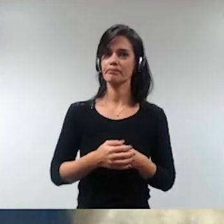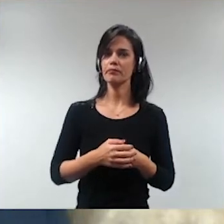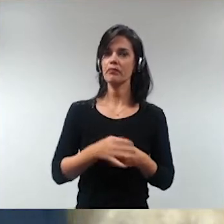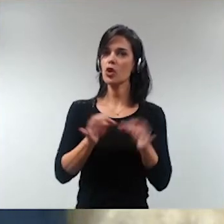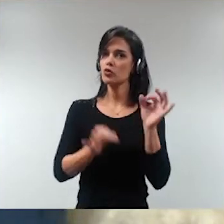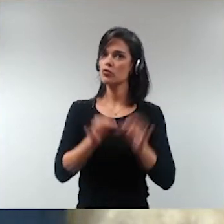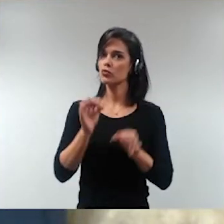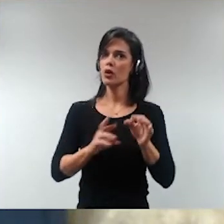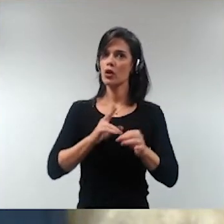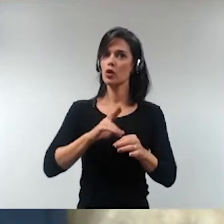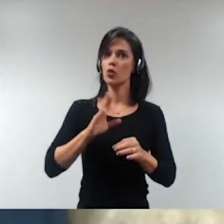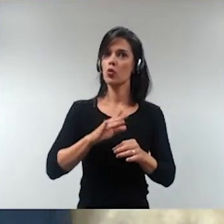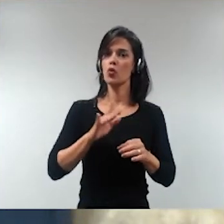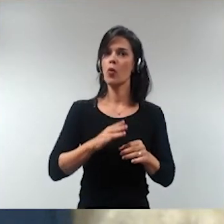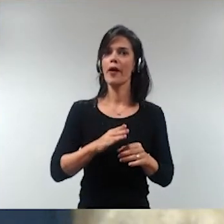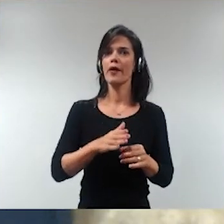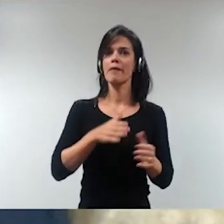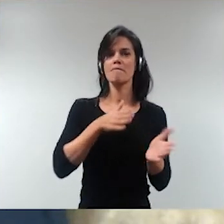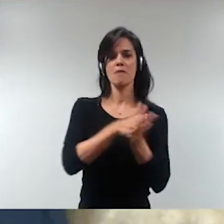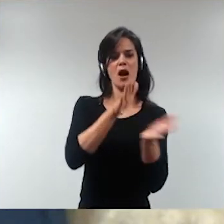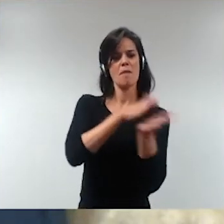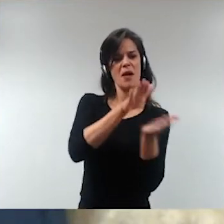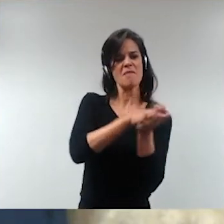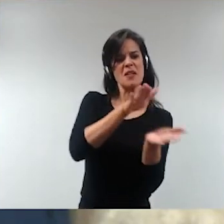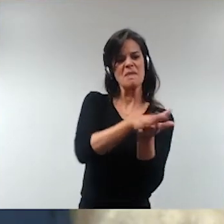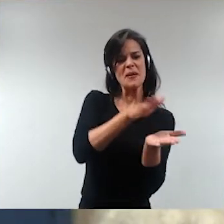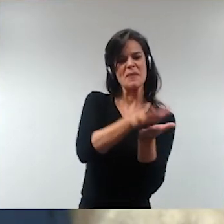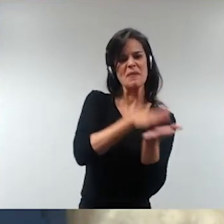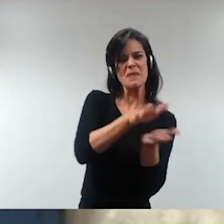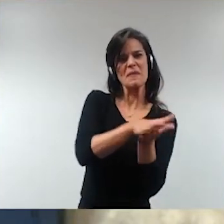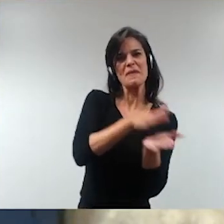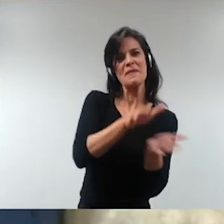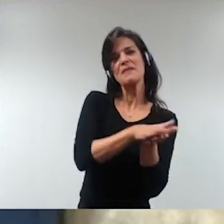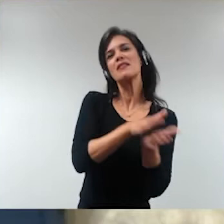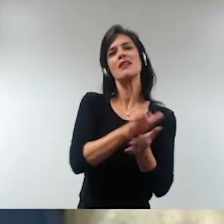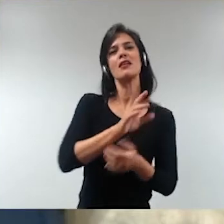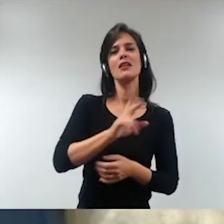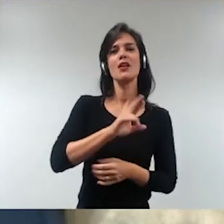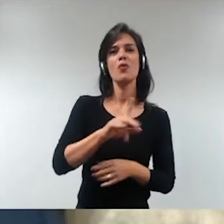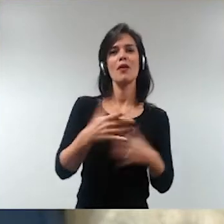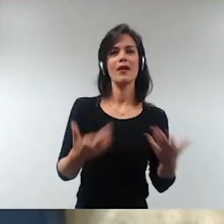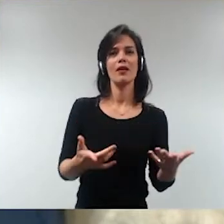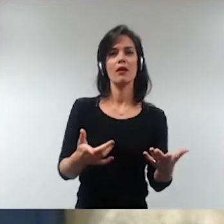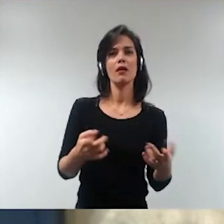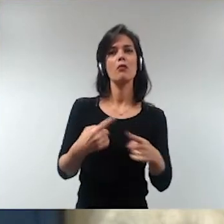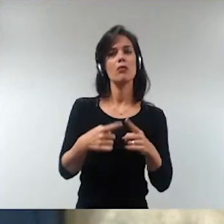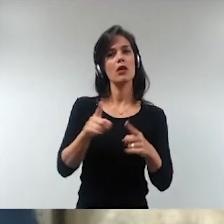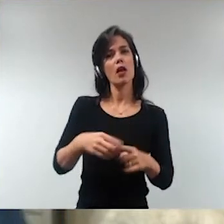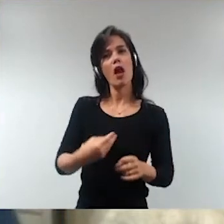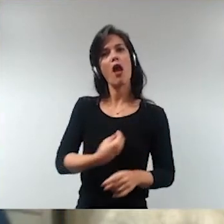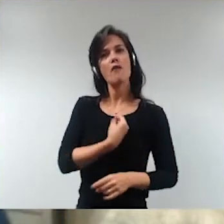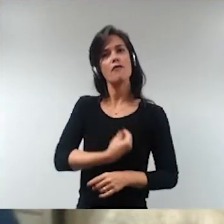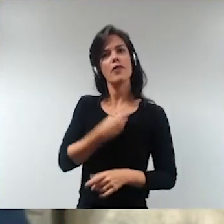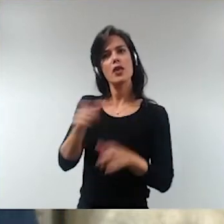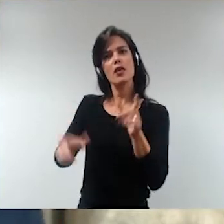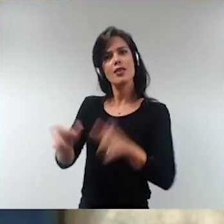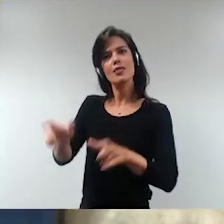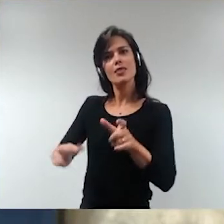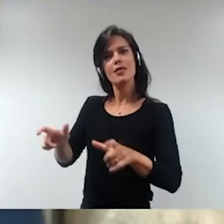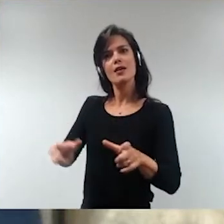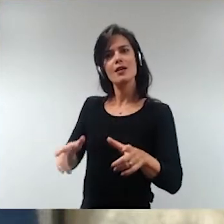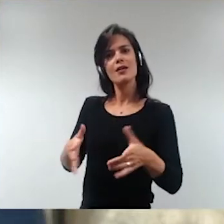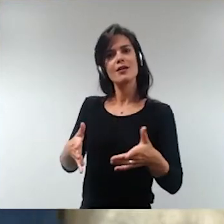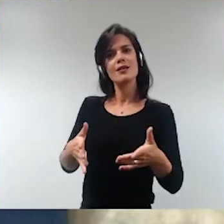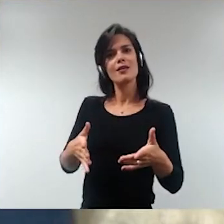linha de produção. Judiciário não pode funcionar como linha de produção. São vidas assim de forma literal mesmo, que são